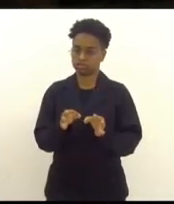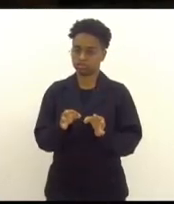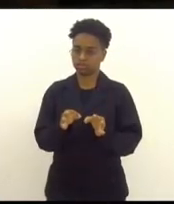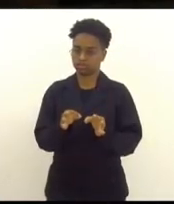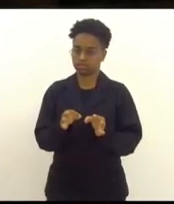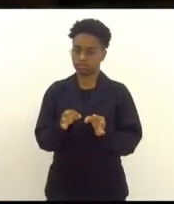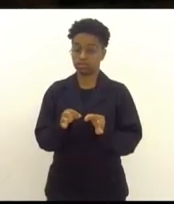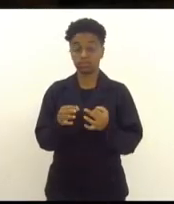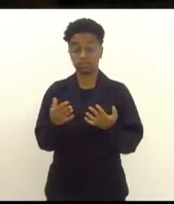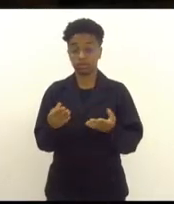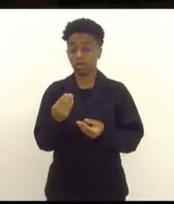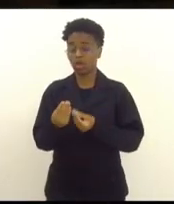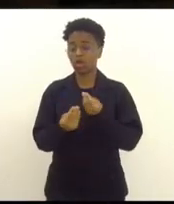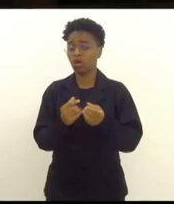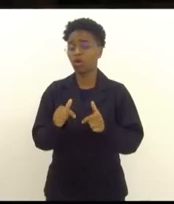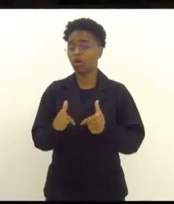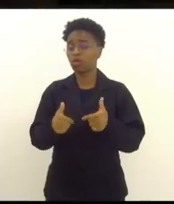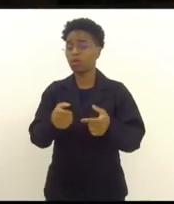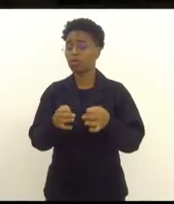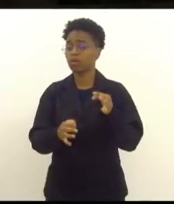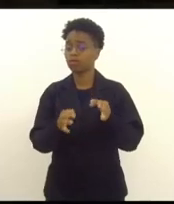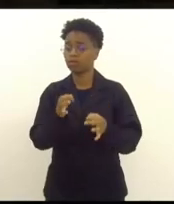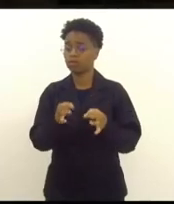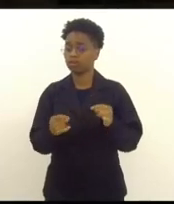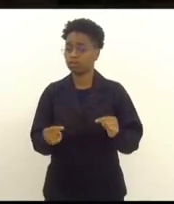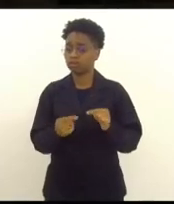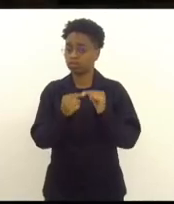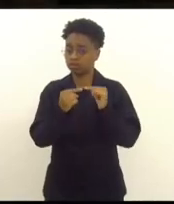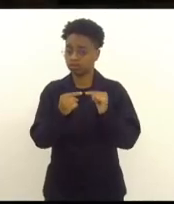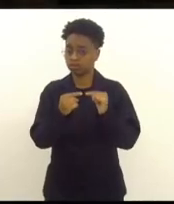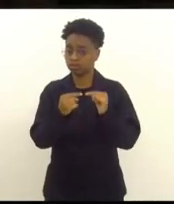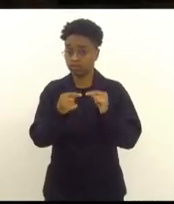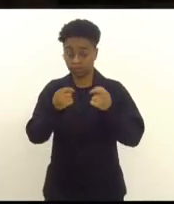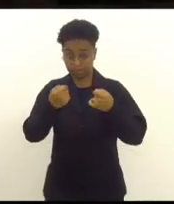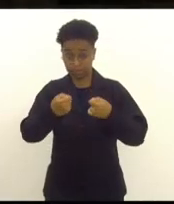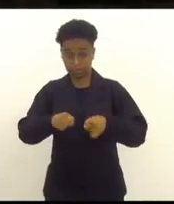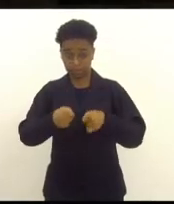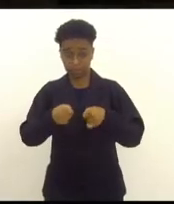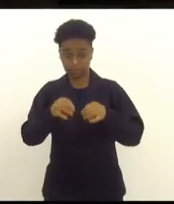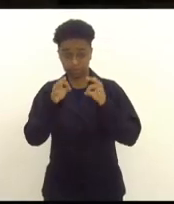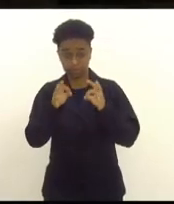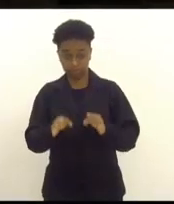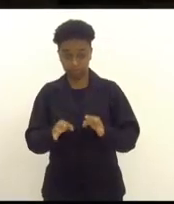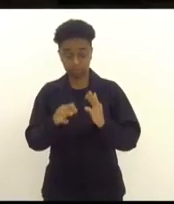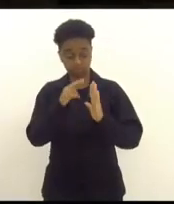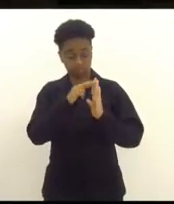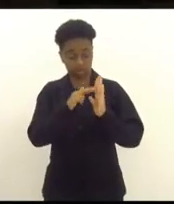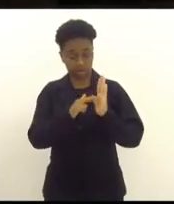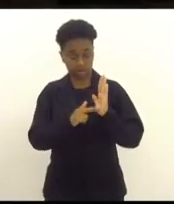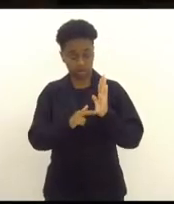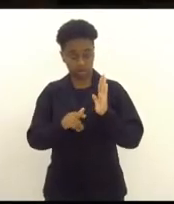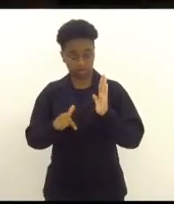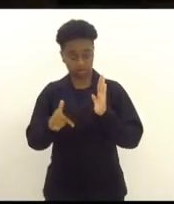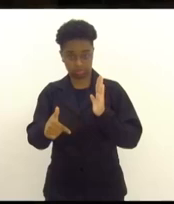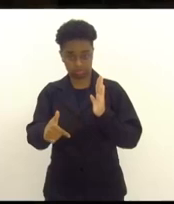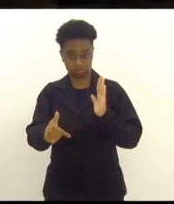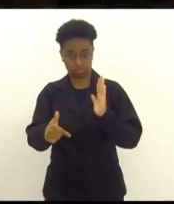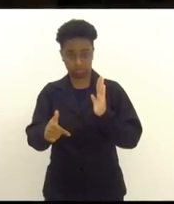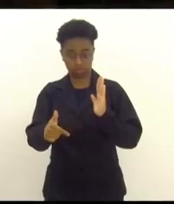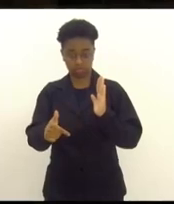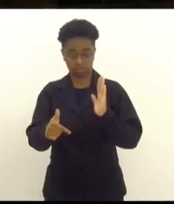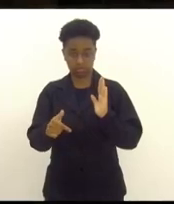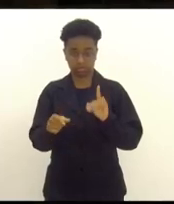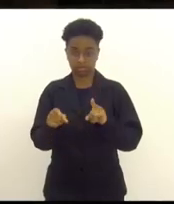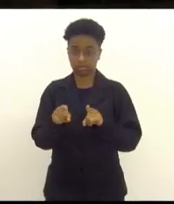e para fazer justiça o que se faz necessário é regulamentação e o que nós